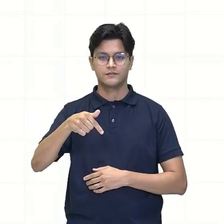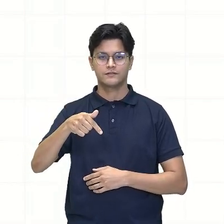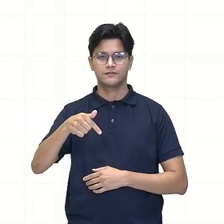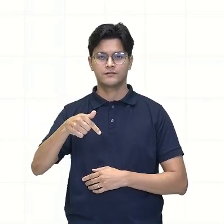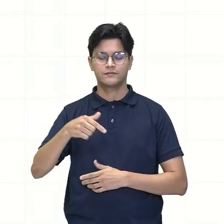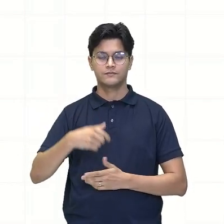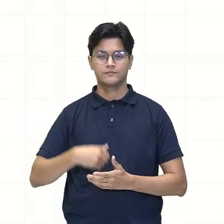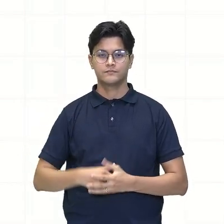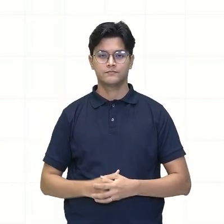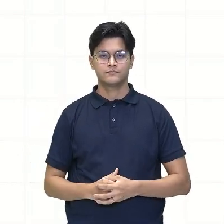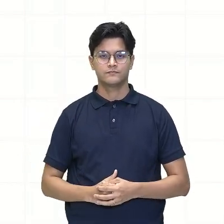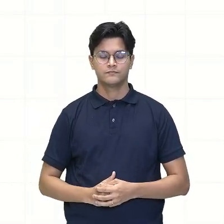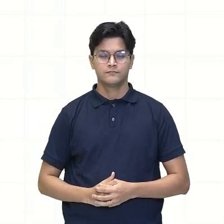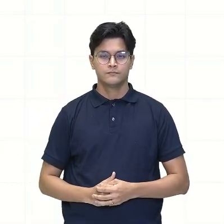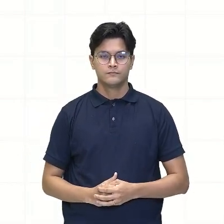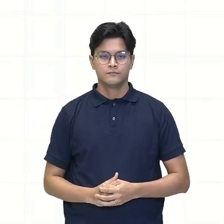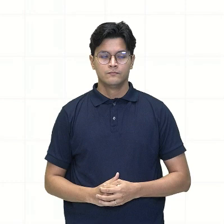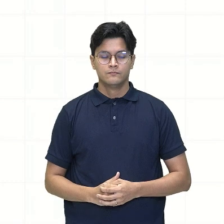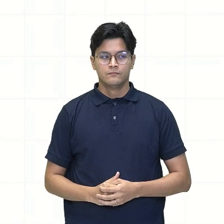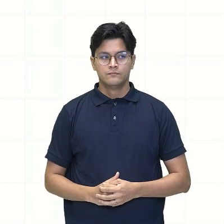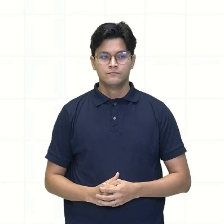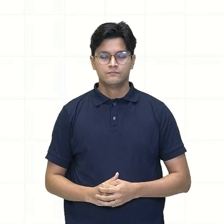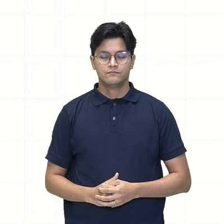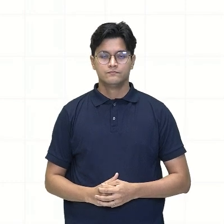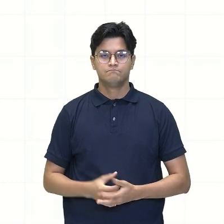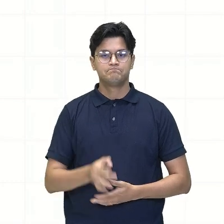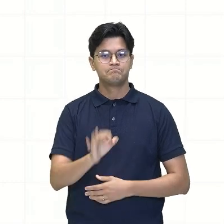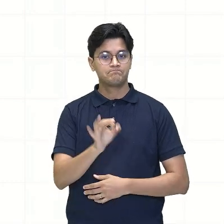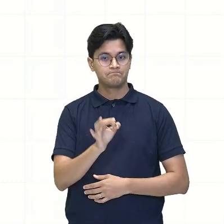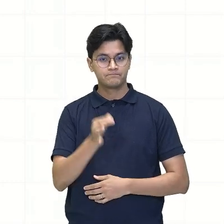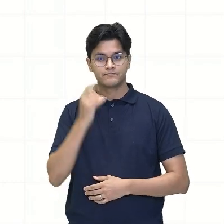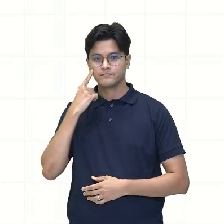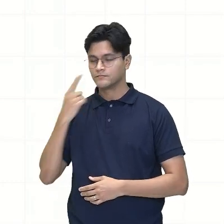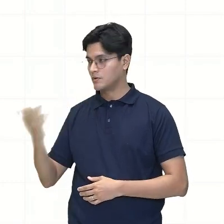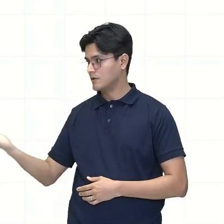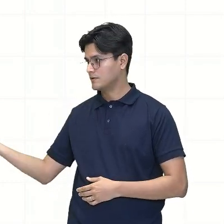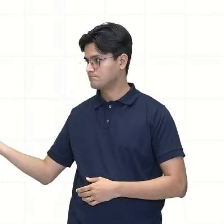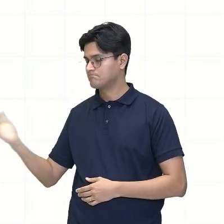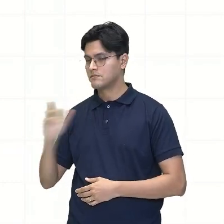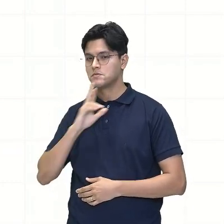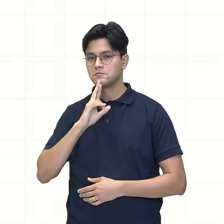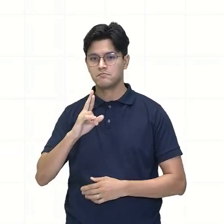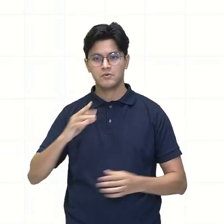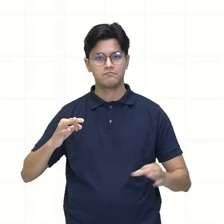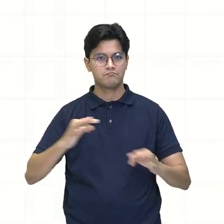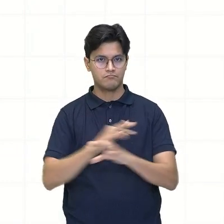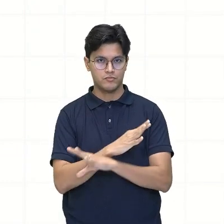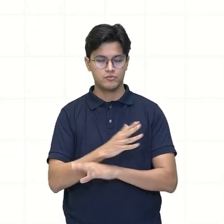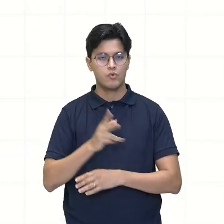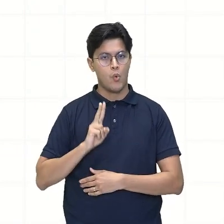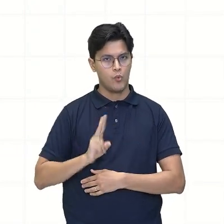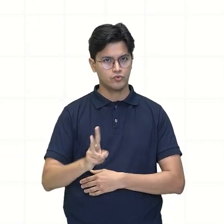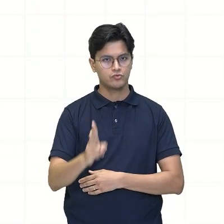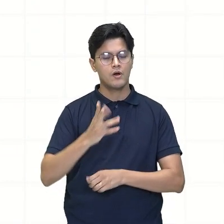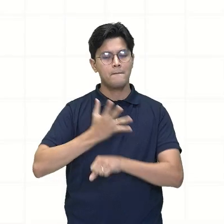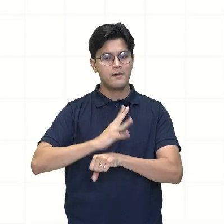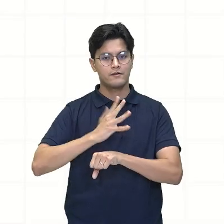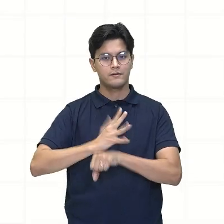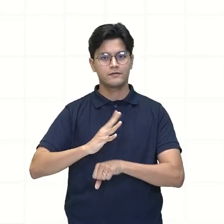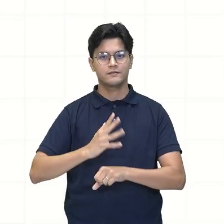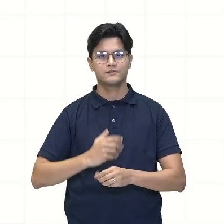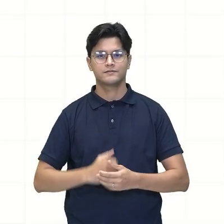93,7 graus, certo? Vamos continuar praticando.